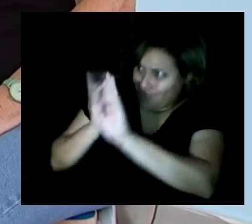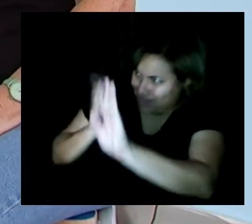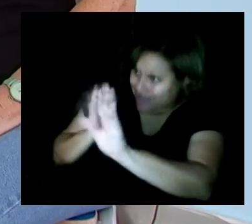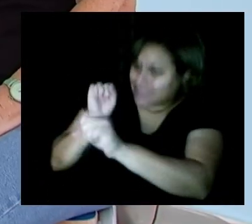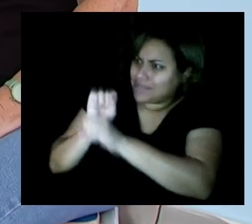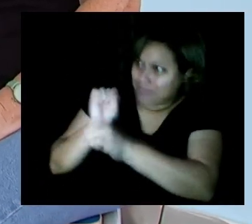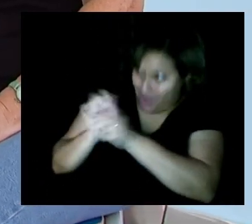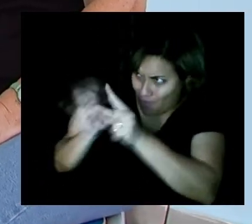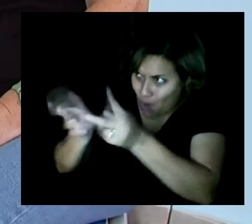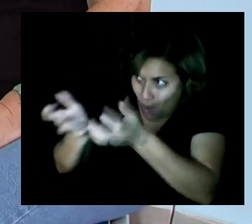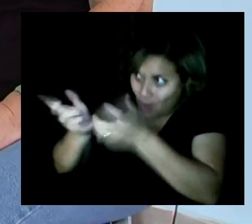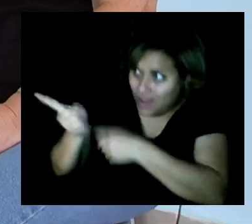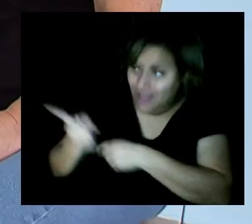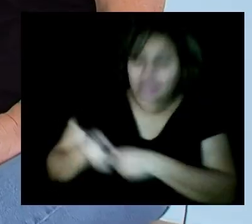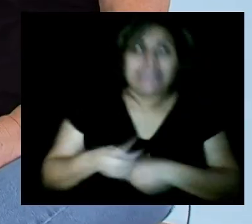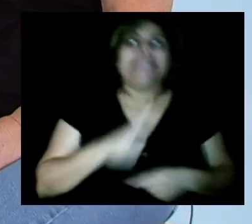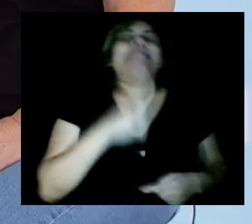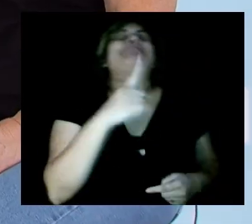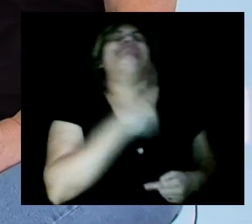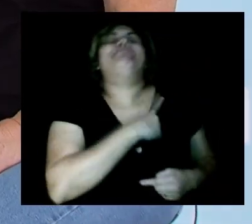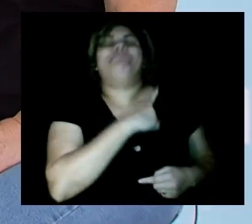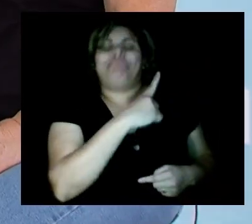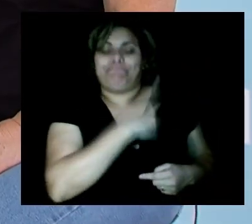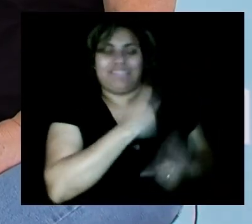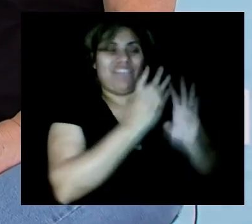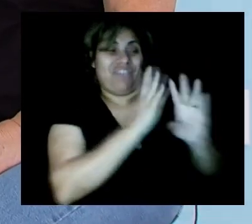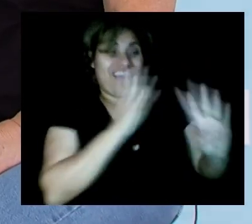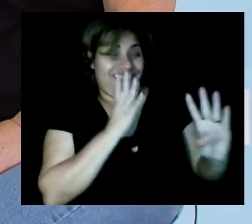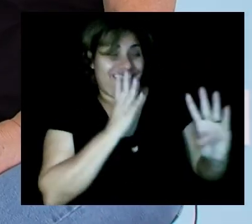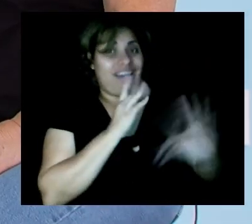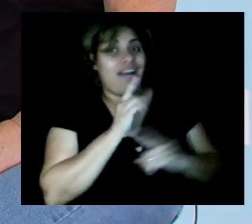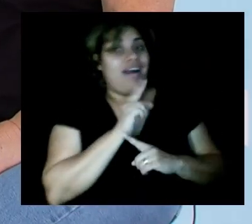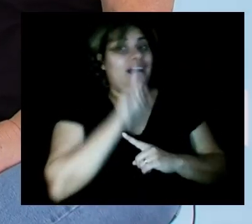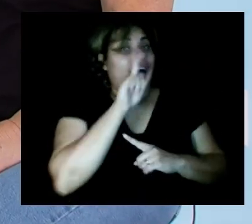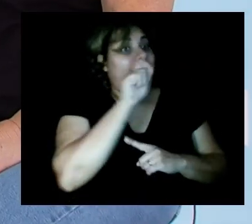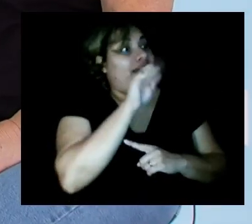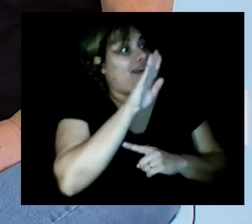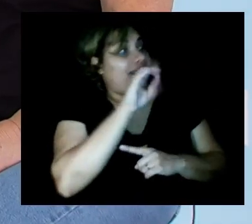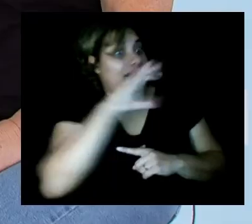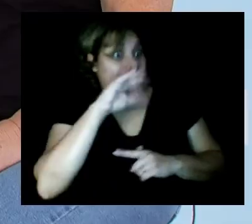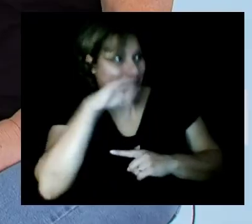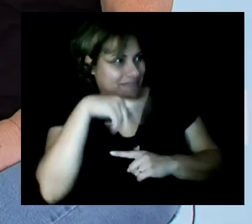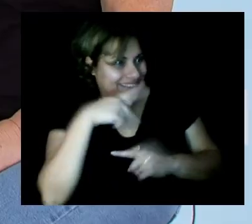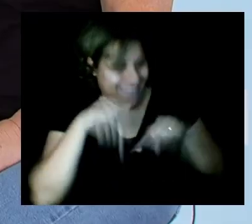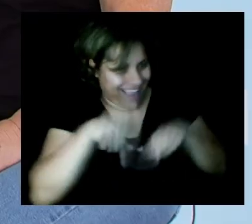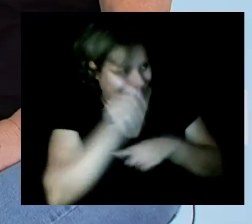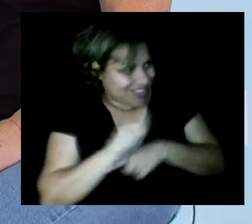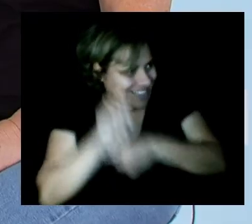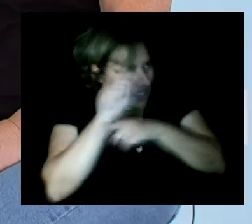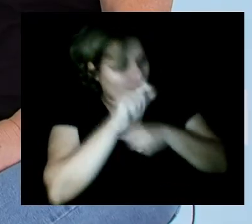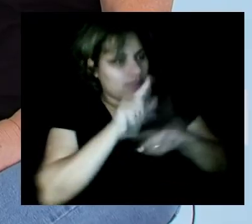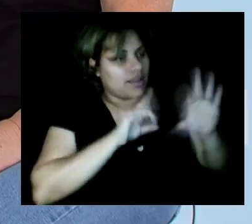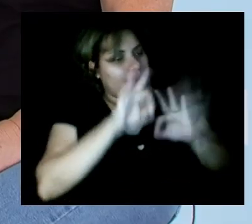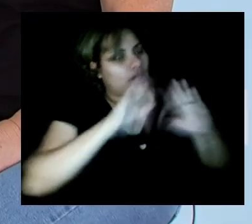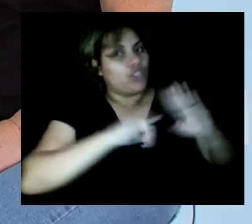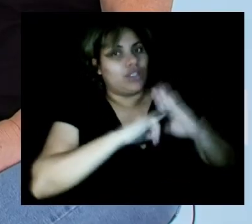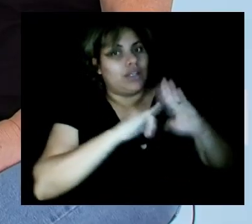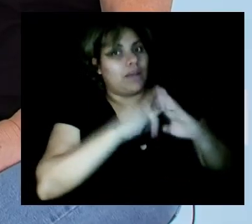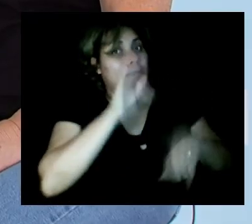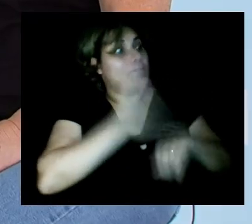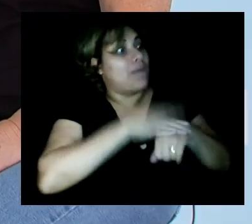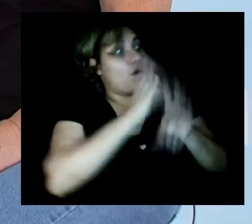Tem. E a ADACAMP, por incrível que pareça, é uma instituição que tem a maior fila de